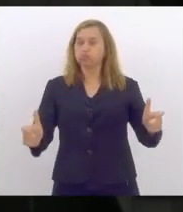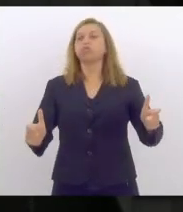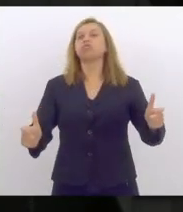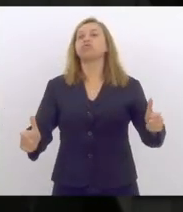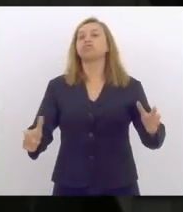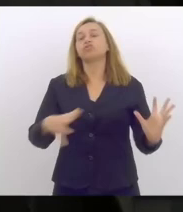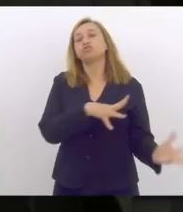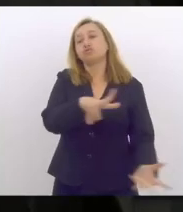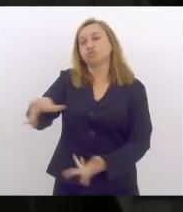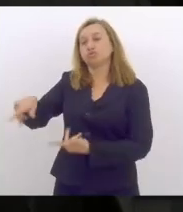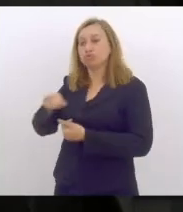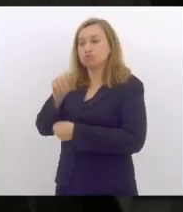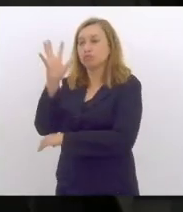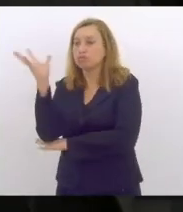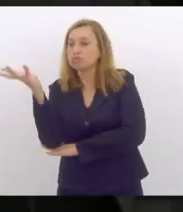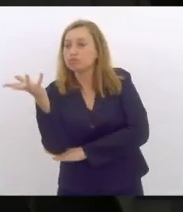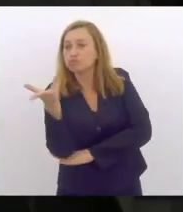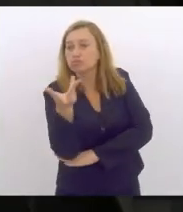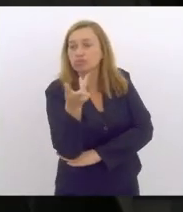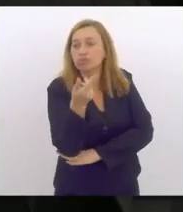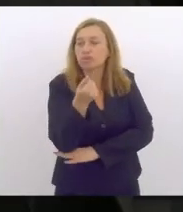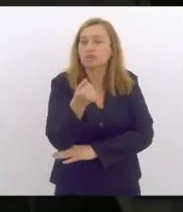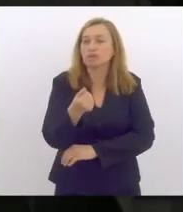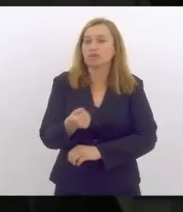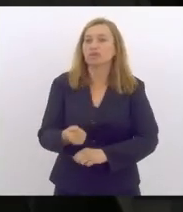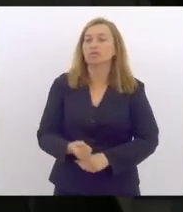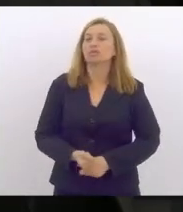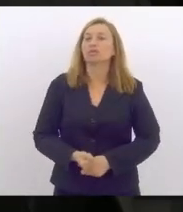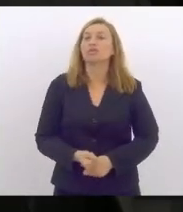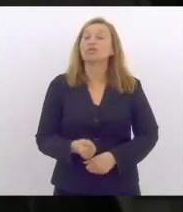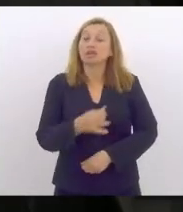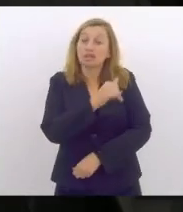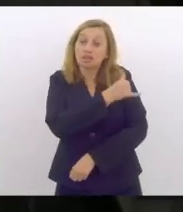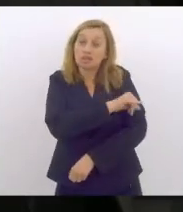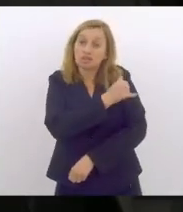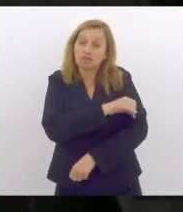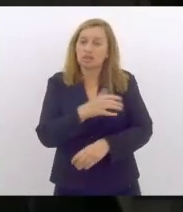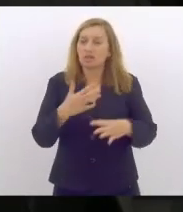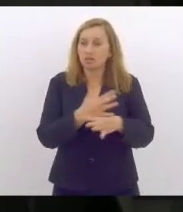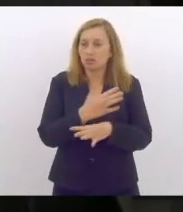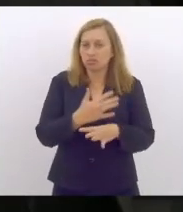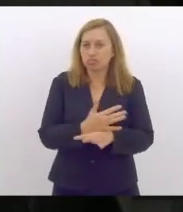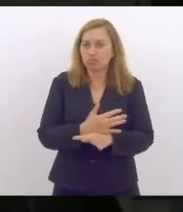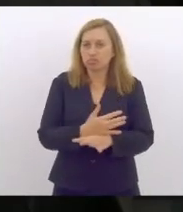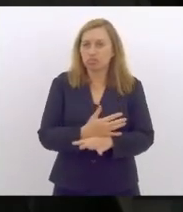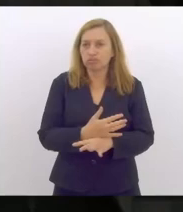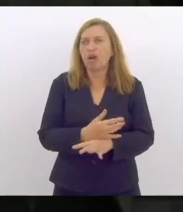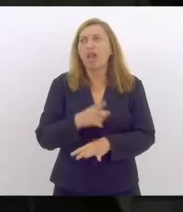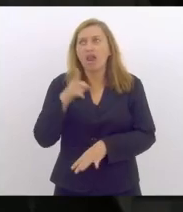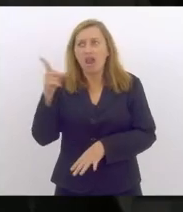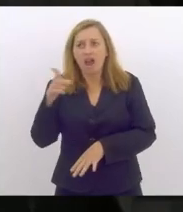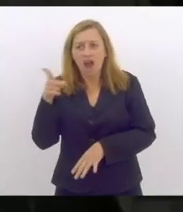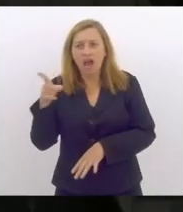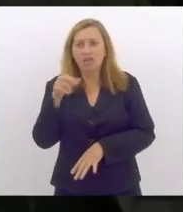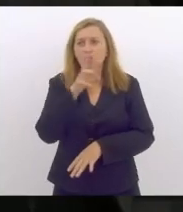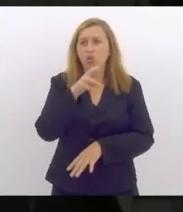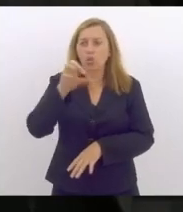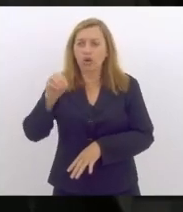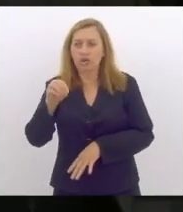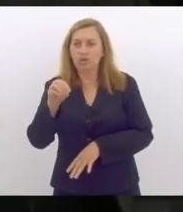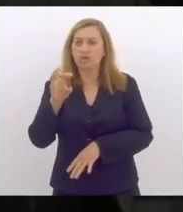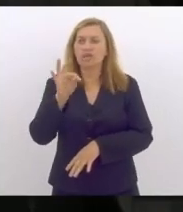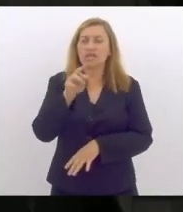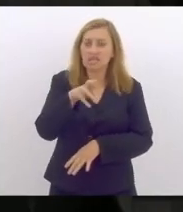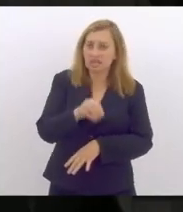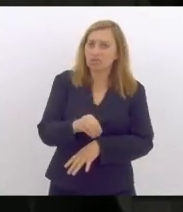mundial de meio ambiente, e foi abrigado na cidade do Rio de Janeiro, foi lá no Rio Centro, que a